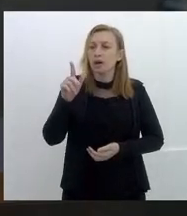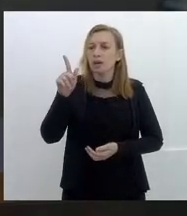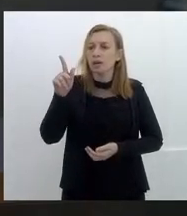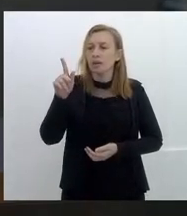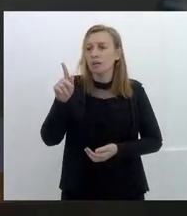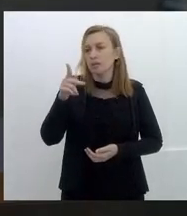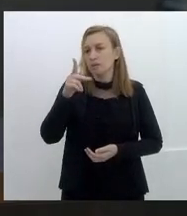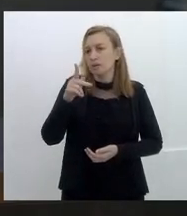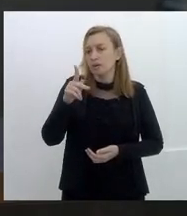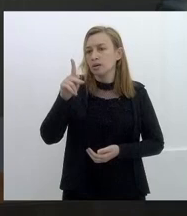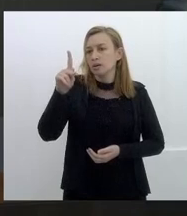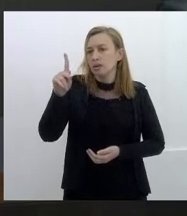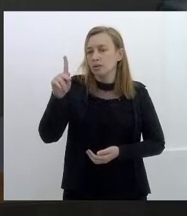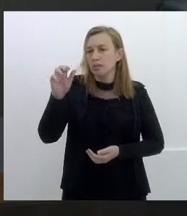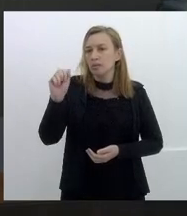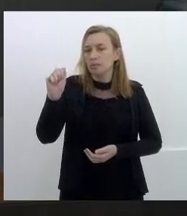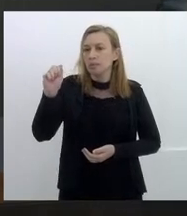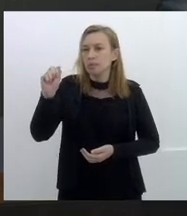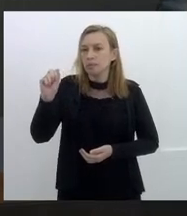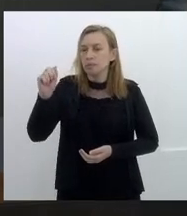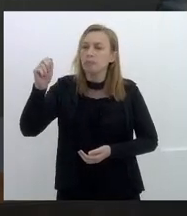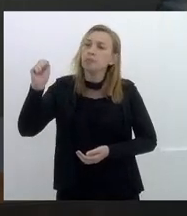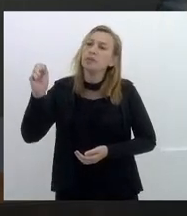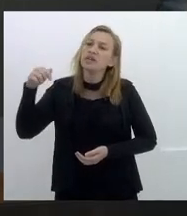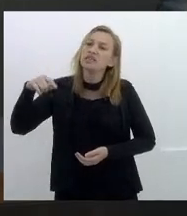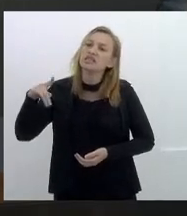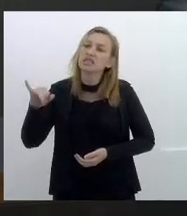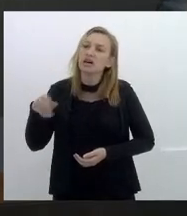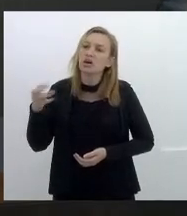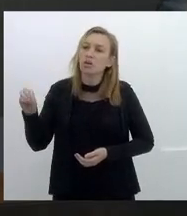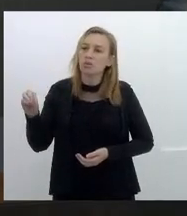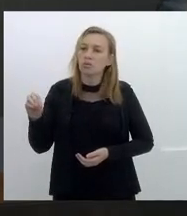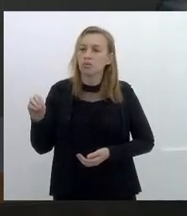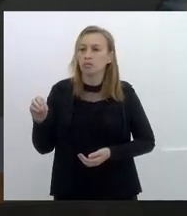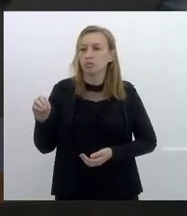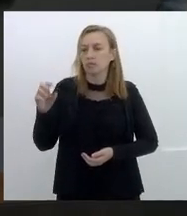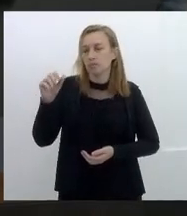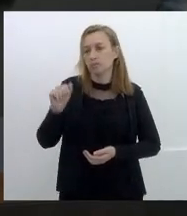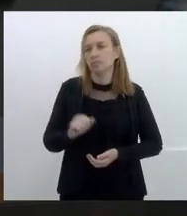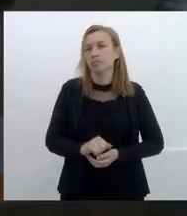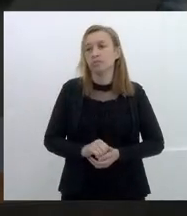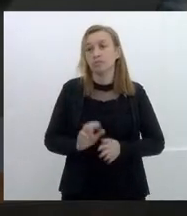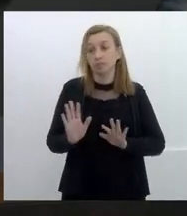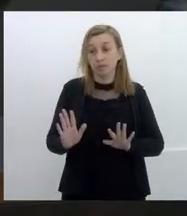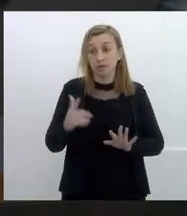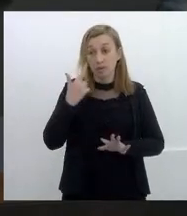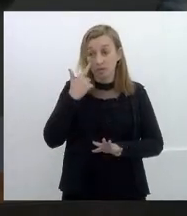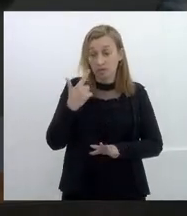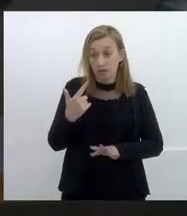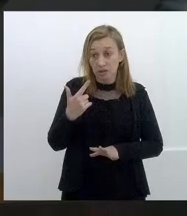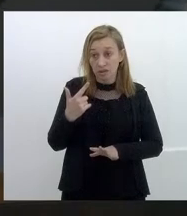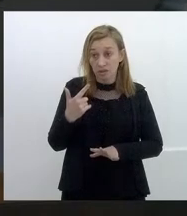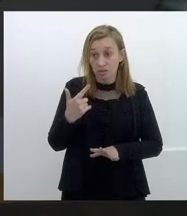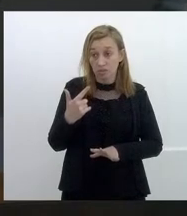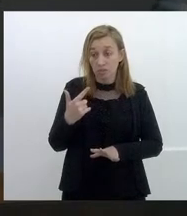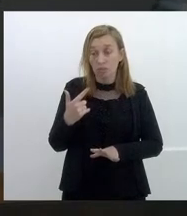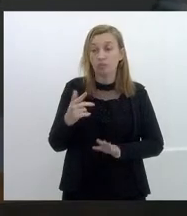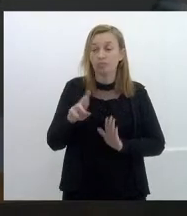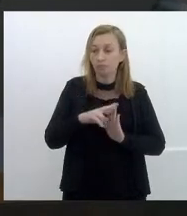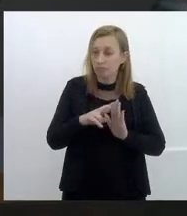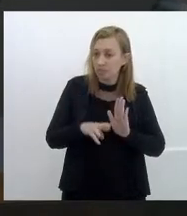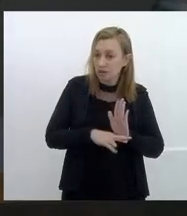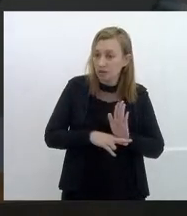tô no meu entendimento Capítulo das permissões pode sobre ponto de vista do regime